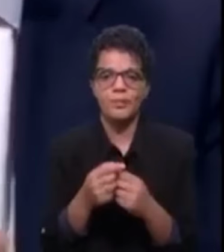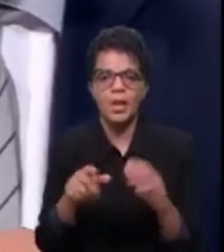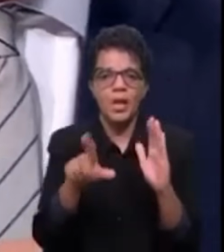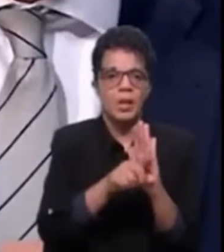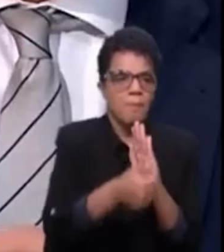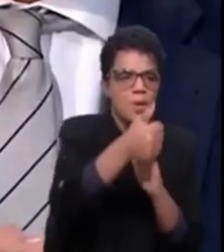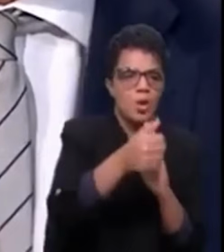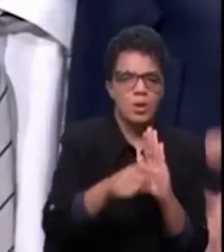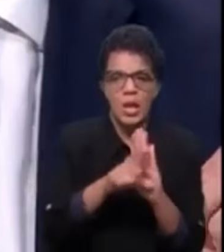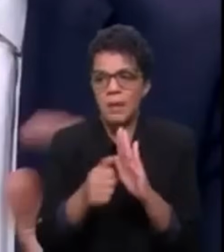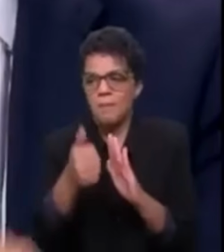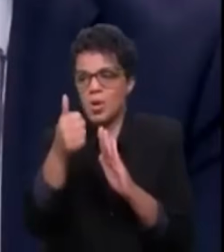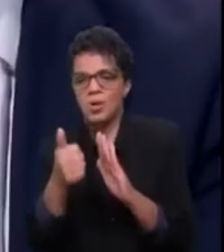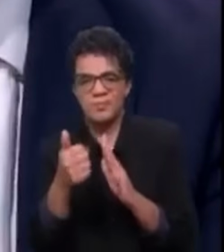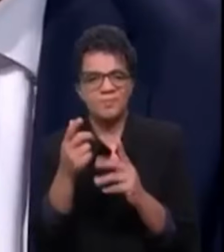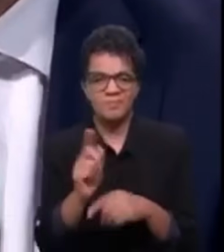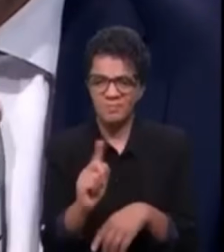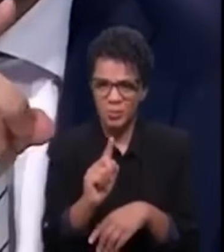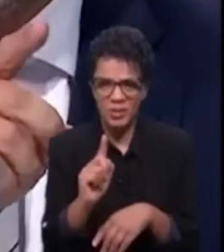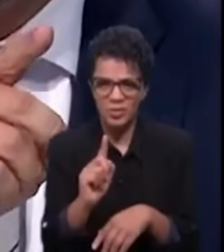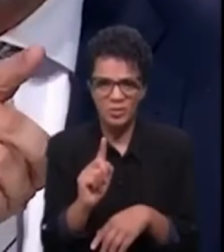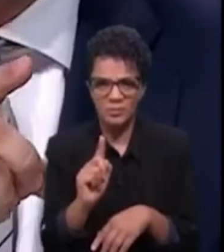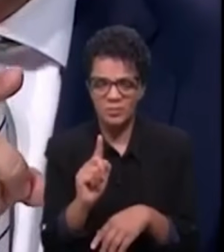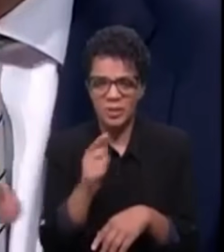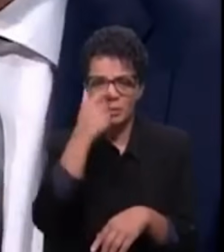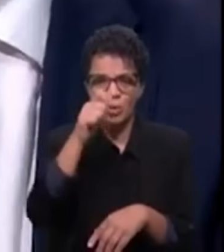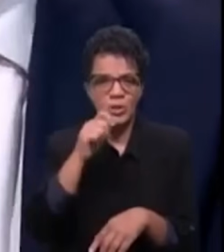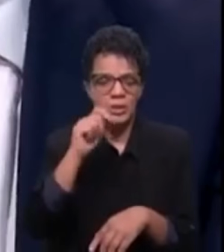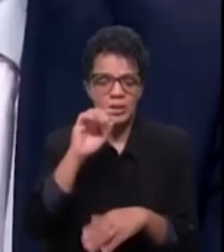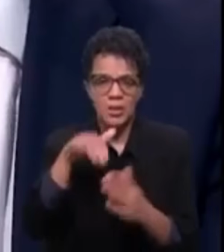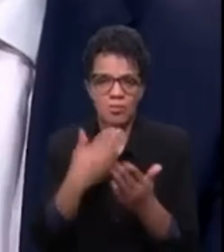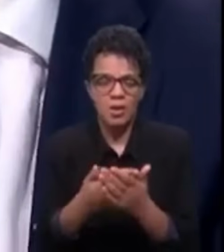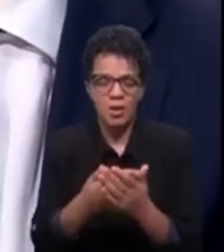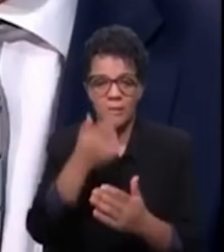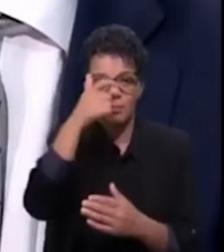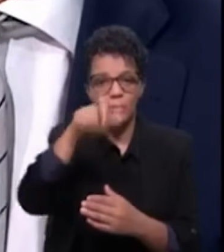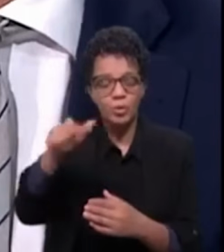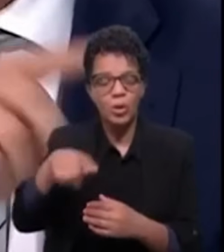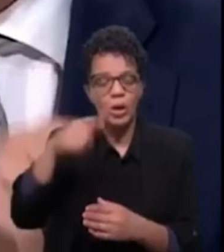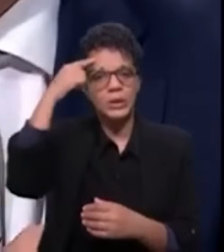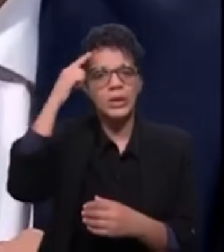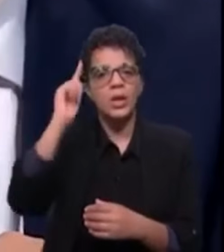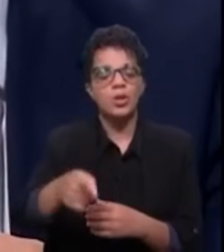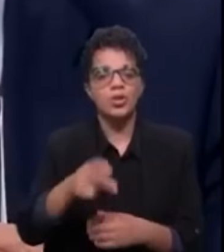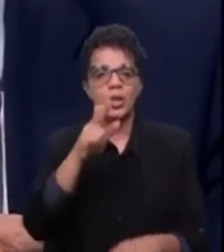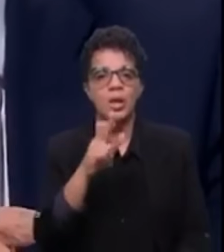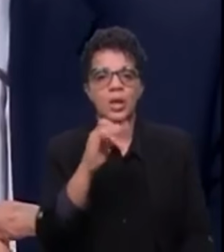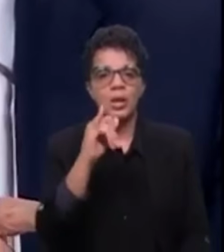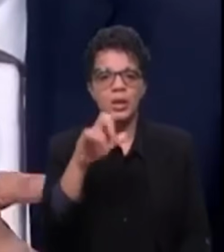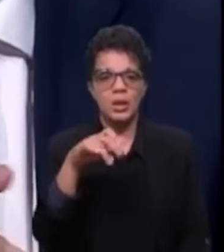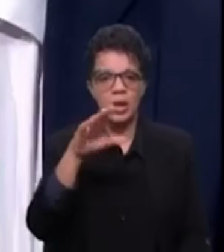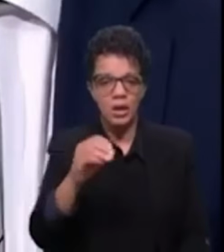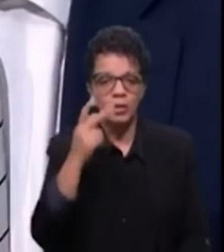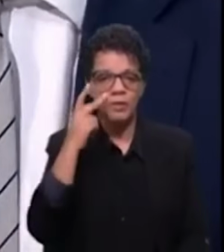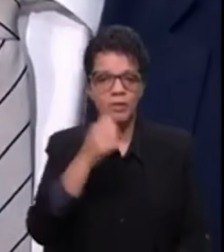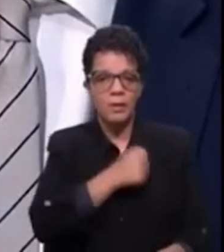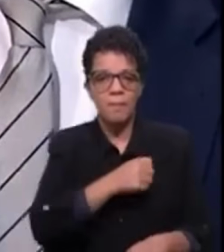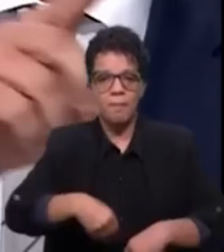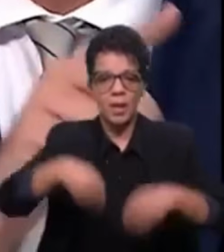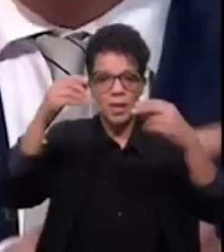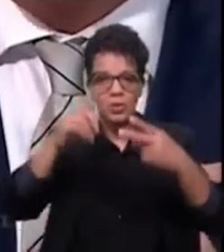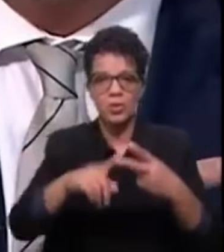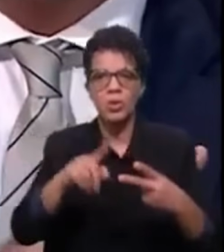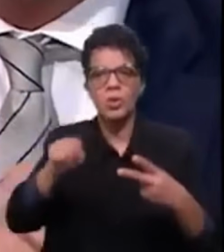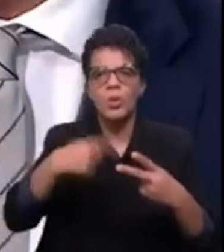melhor aqui uma lei um bocadinho melhor ali porque não é isso que toca ao coração das pessoas o que toca ao coração das pessoas é o Ricardo salgado est a viver no palácio ainda não respondeu